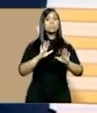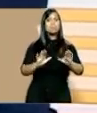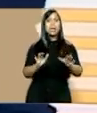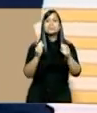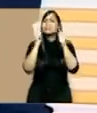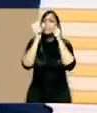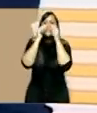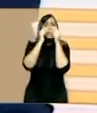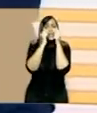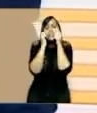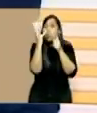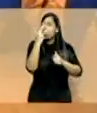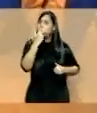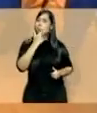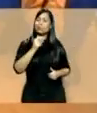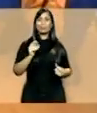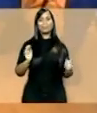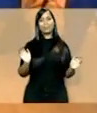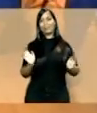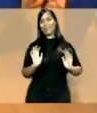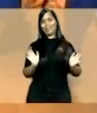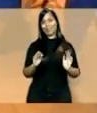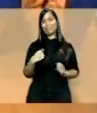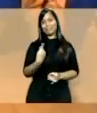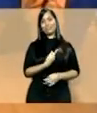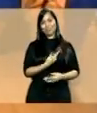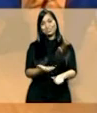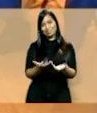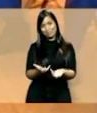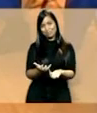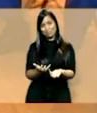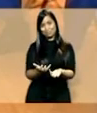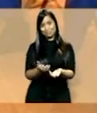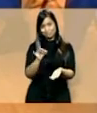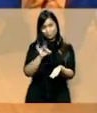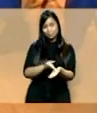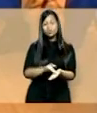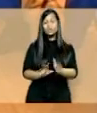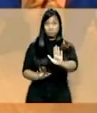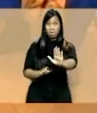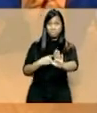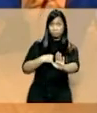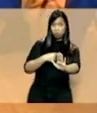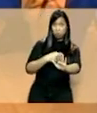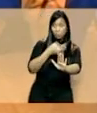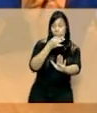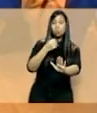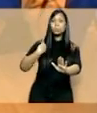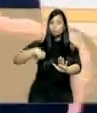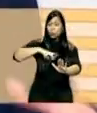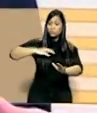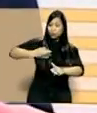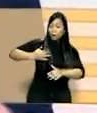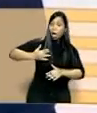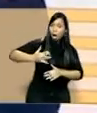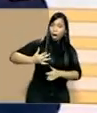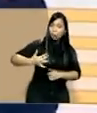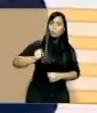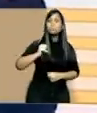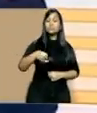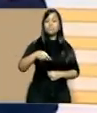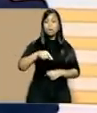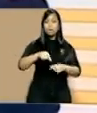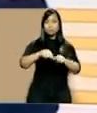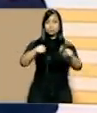gracinhas, essas fofuras que a gente gostaria de ser, de fato. Mas acredito que estamos caminhando para isso. Este espaço